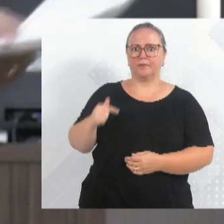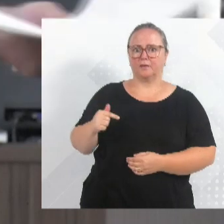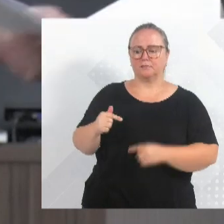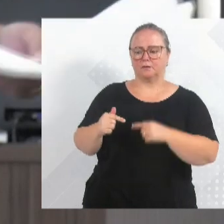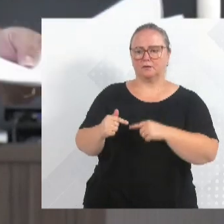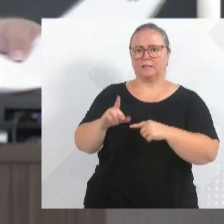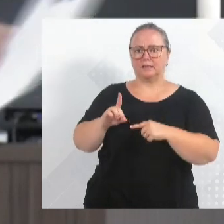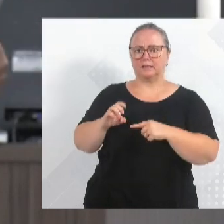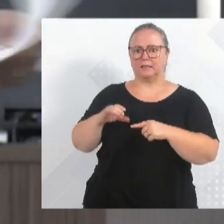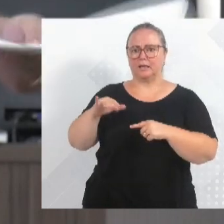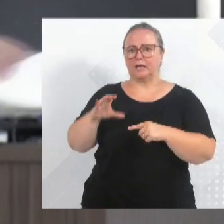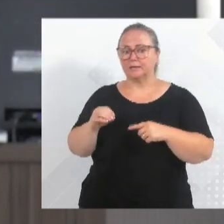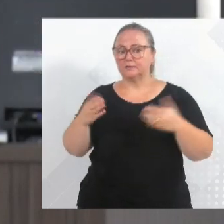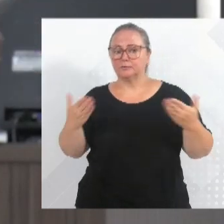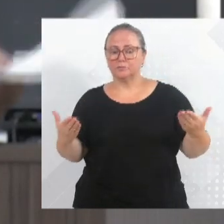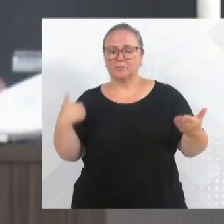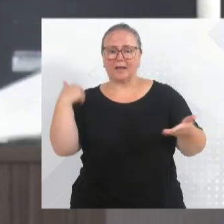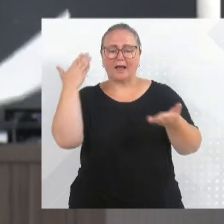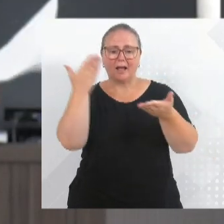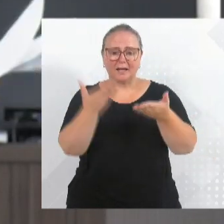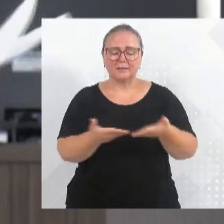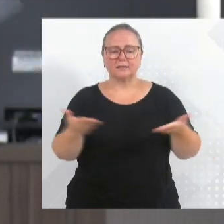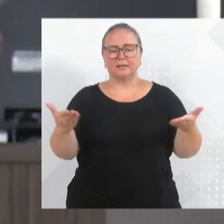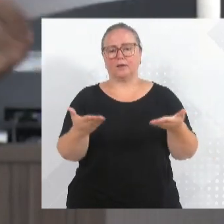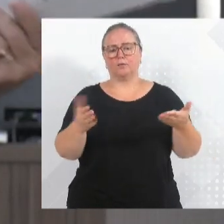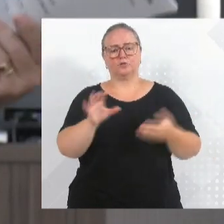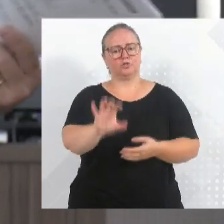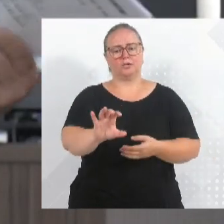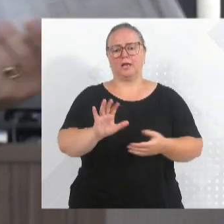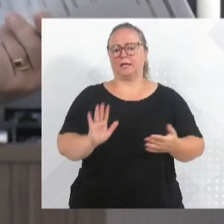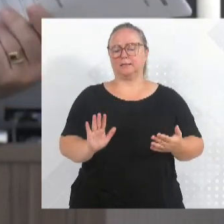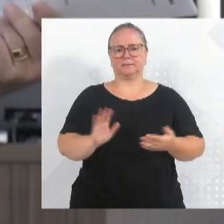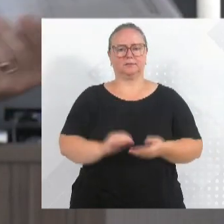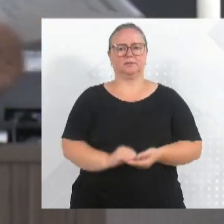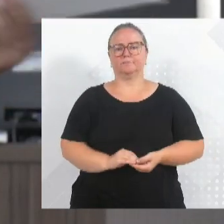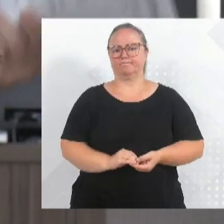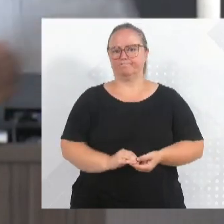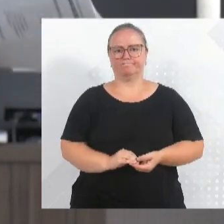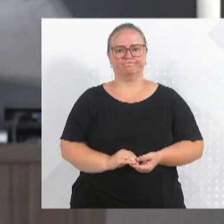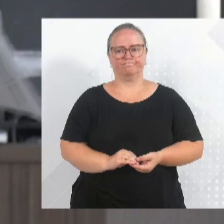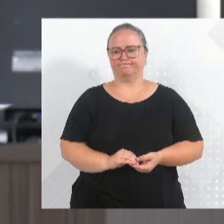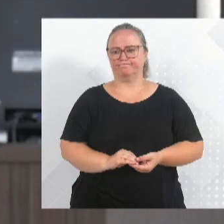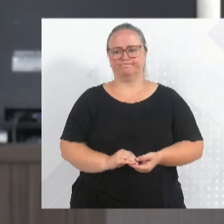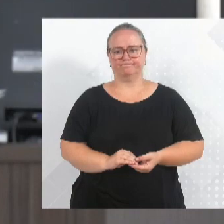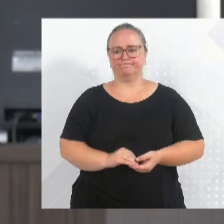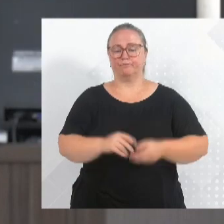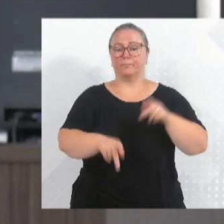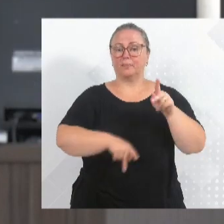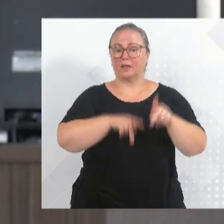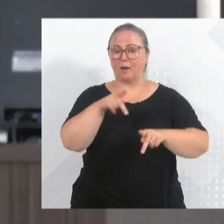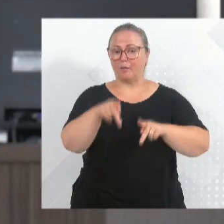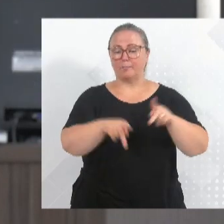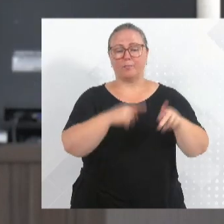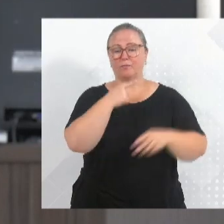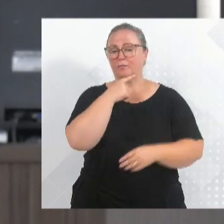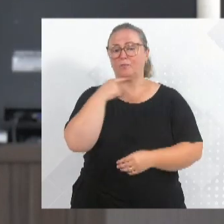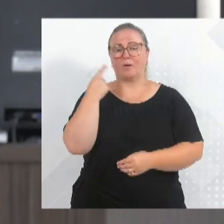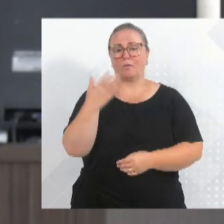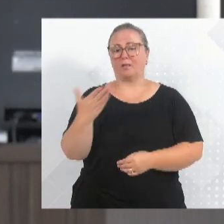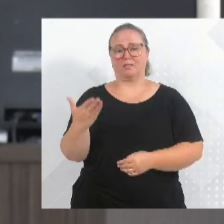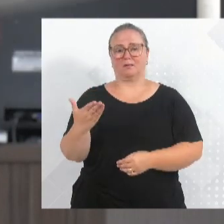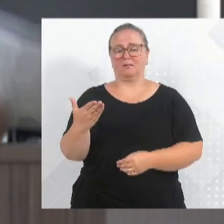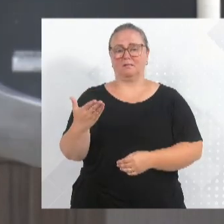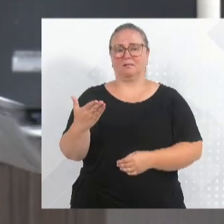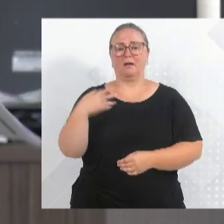Décio, foi lá, né, e de lá para cá a situação está desse jeito, e o povo não dá, e não aguenta mais, não suporta, nós vereadores aqui apanhando a todo momento,